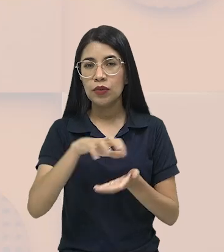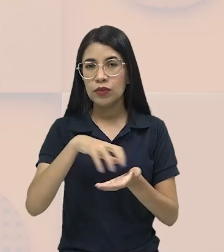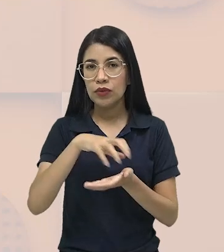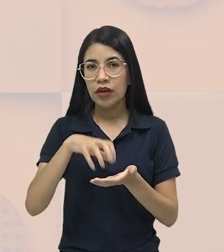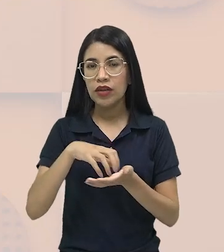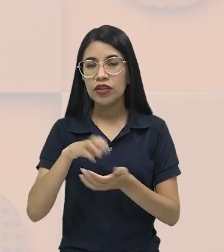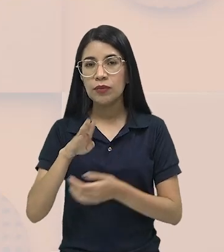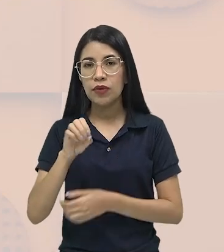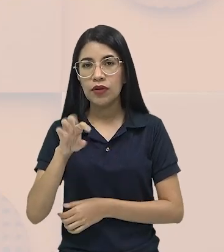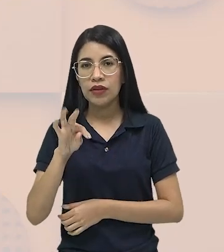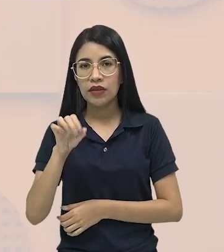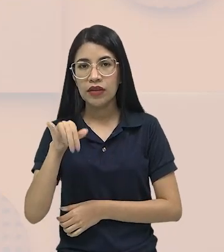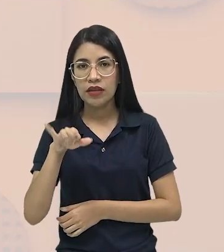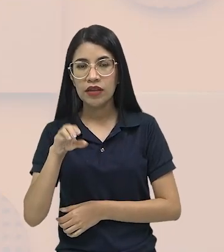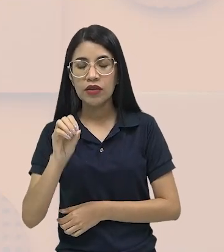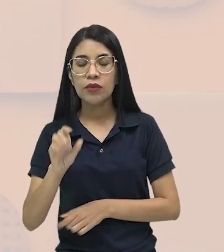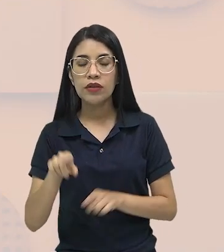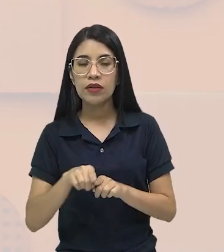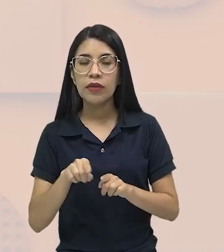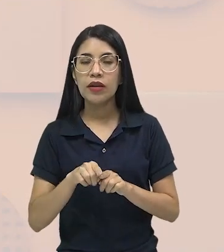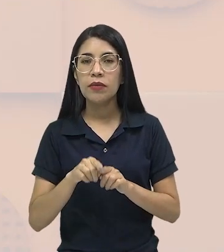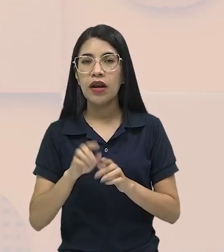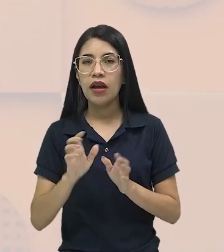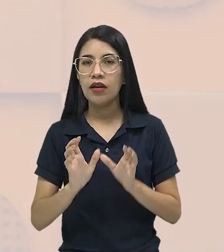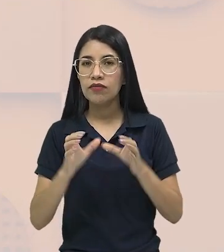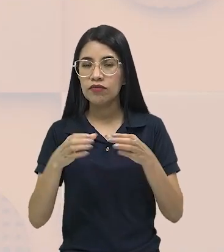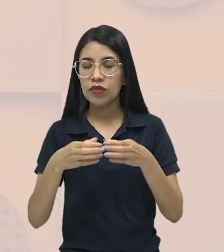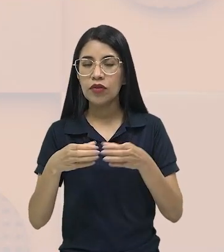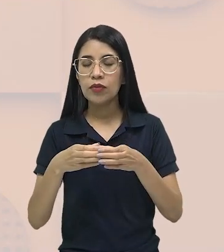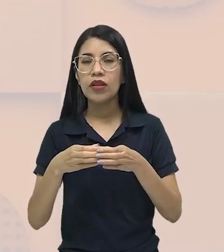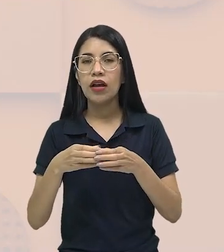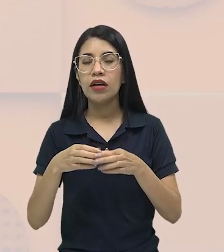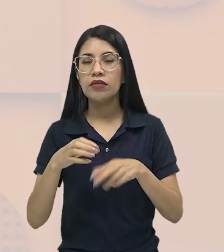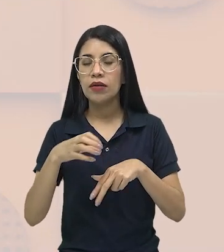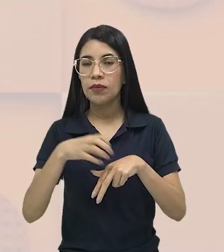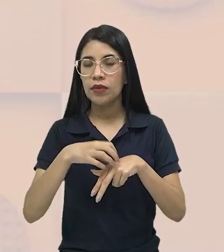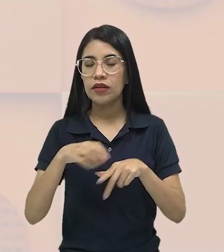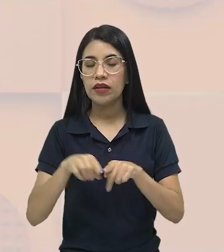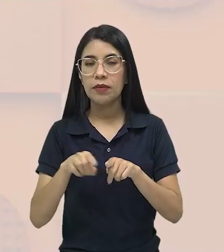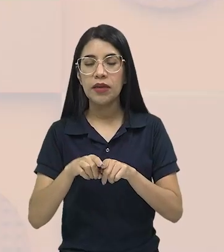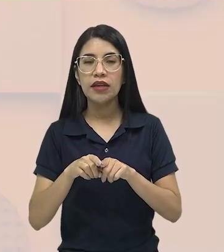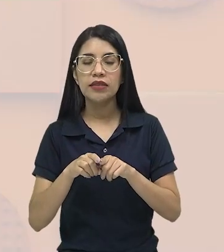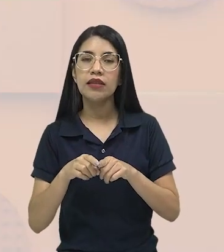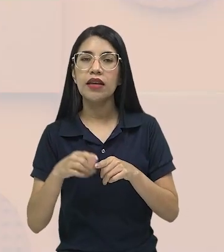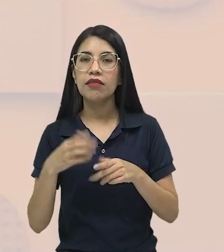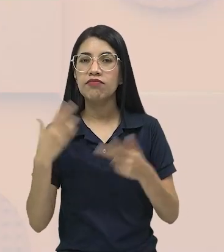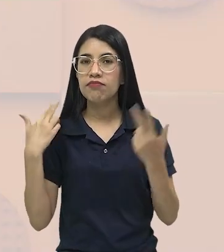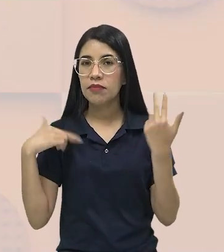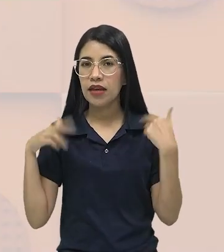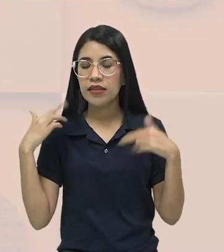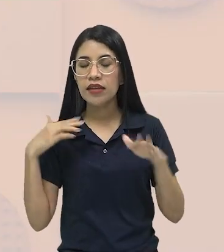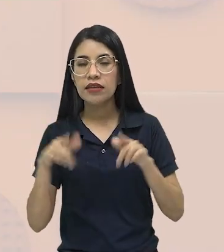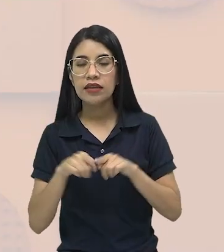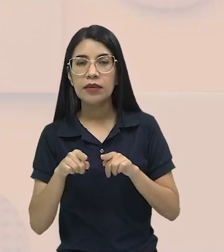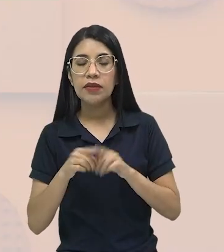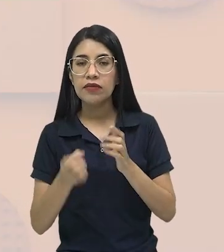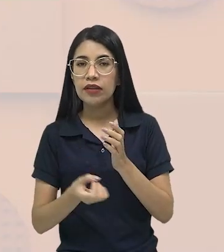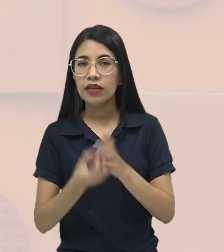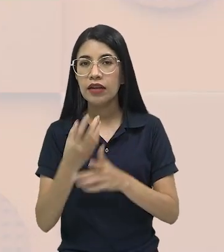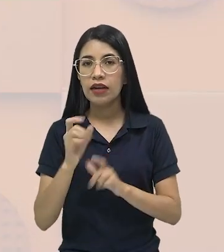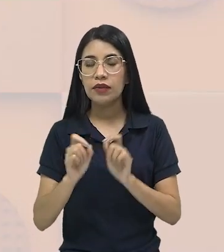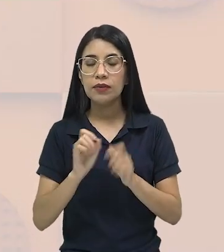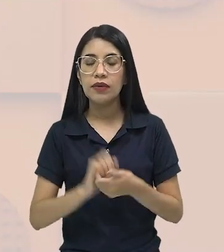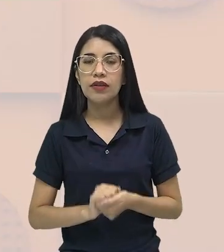ser entretenimento ali da corte portuguesa, estamos falando de milhares de pessoas, né? A gente vai ver a criação